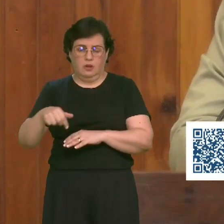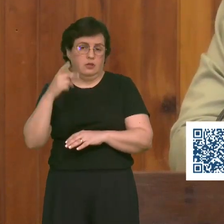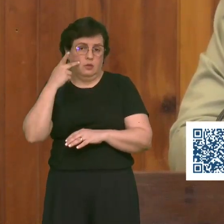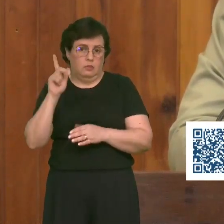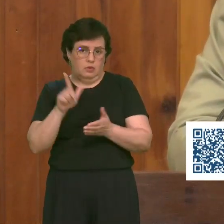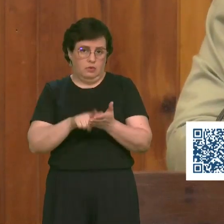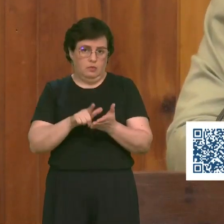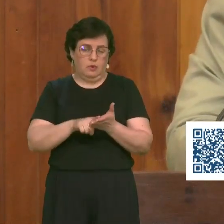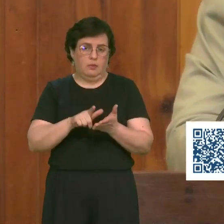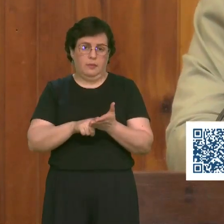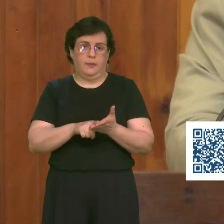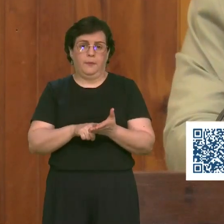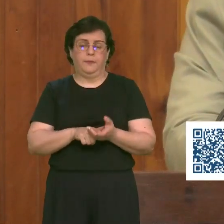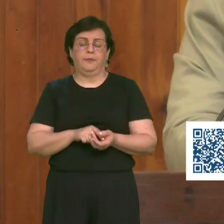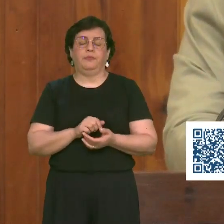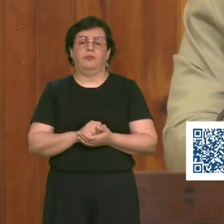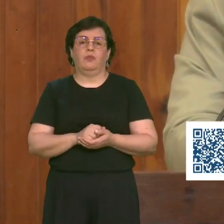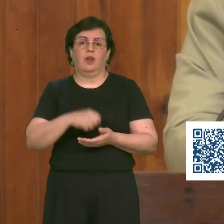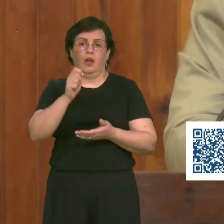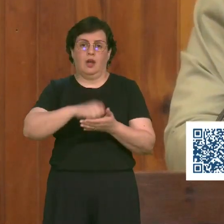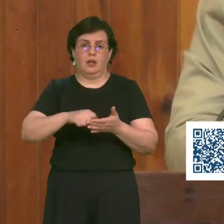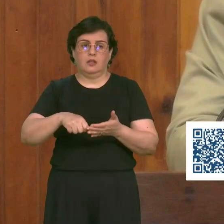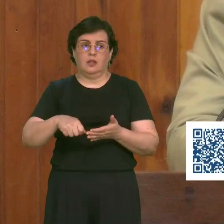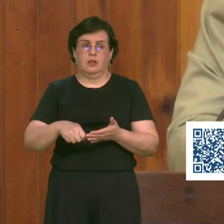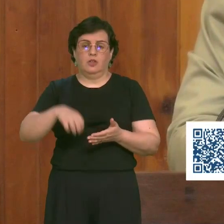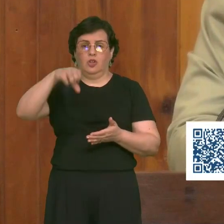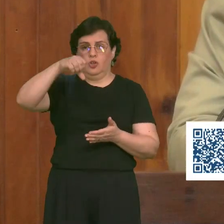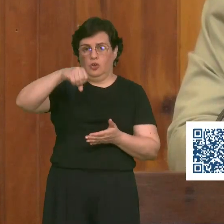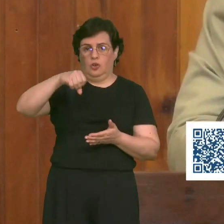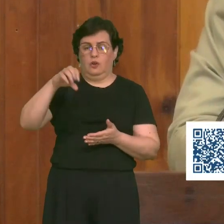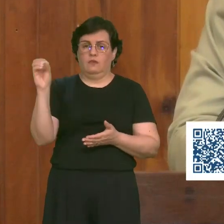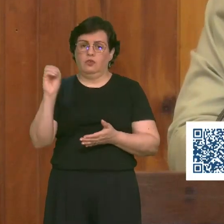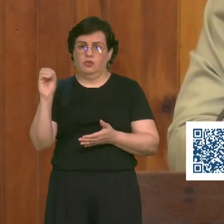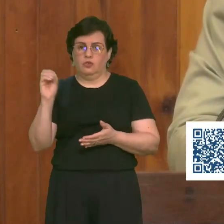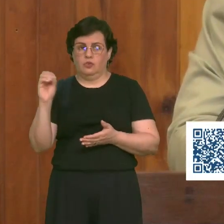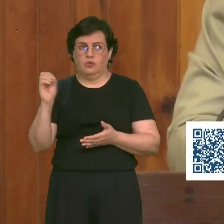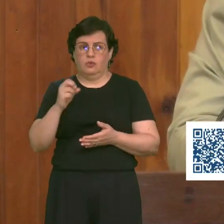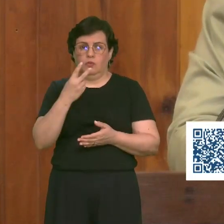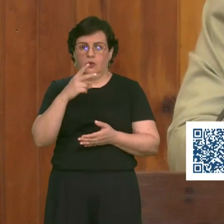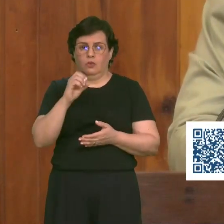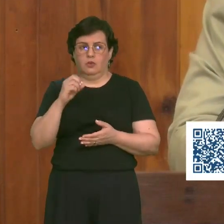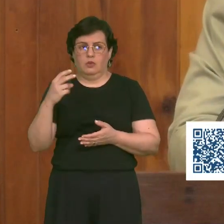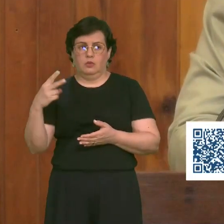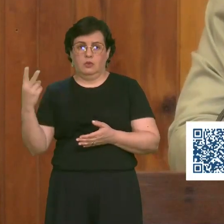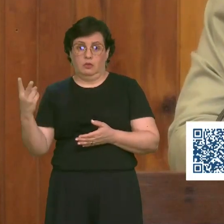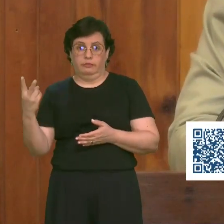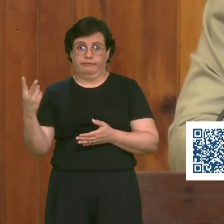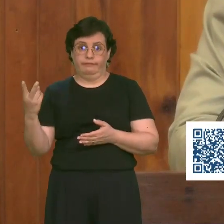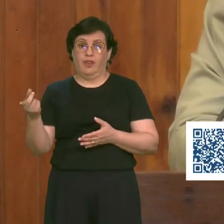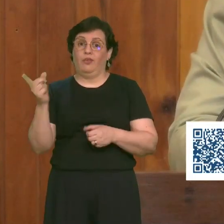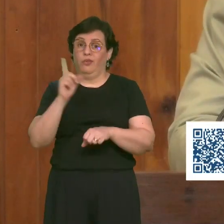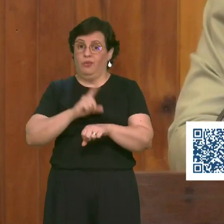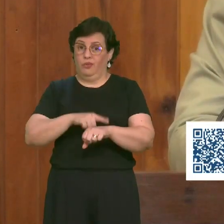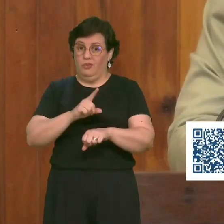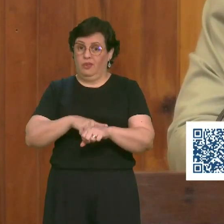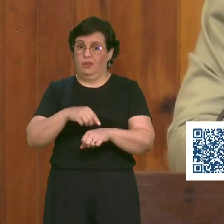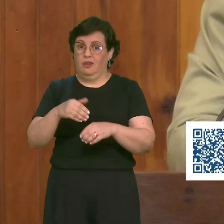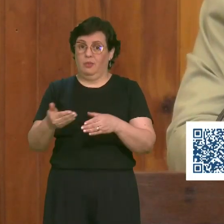21.250/22 e assinada em 9/10/2022 em meio ao pleito eleitoral